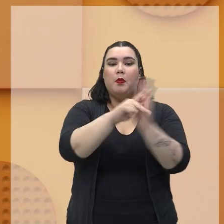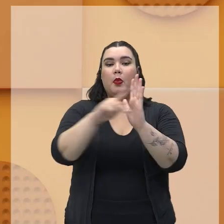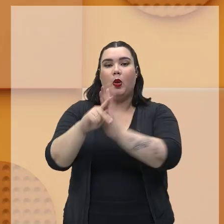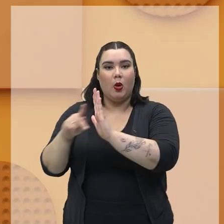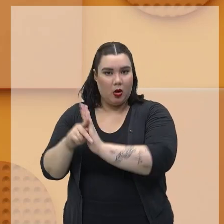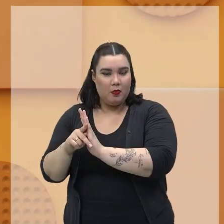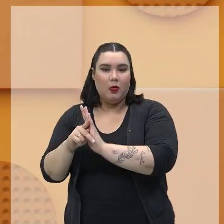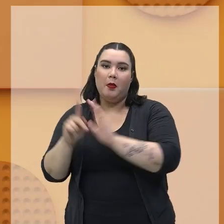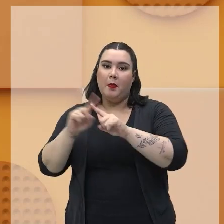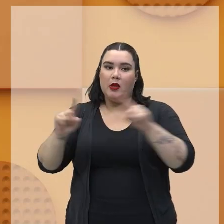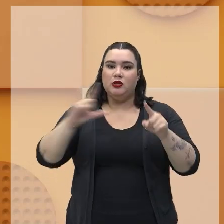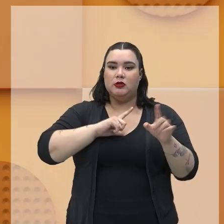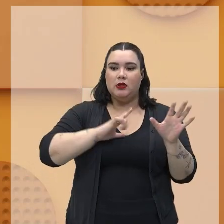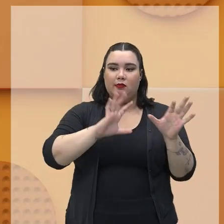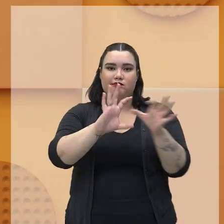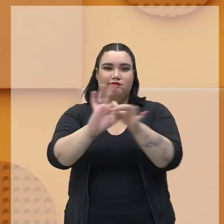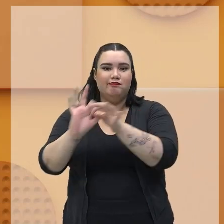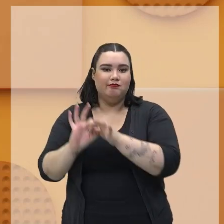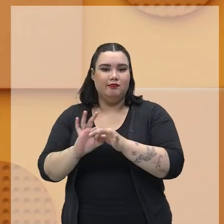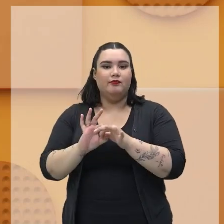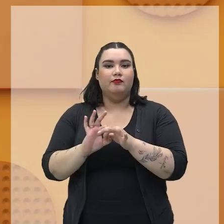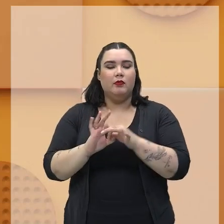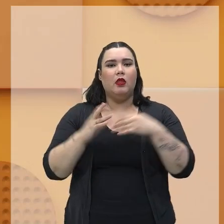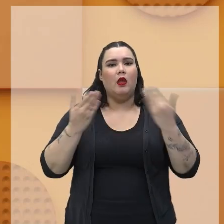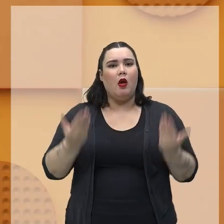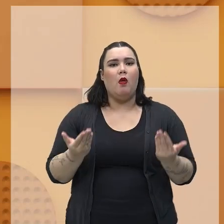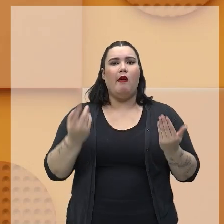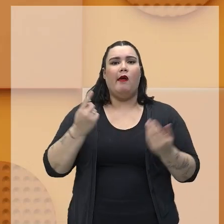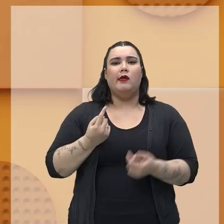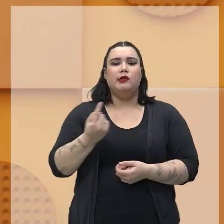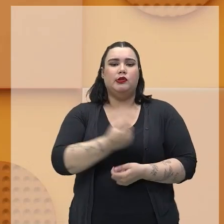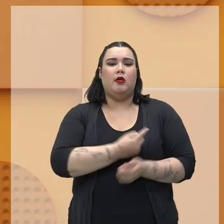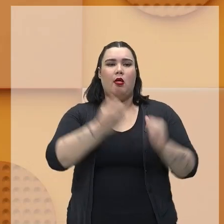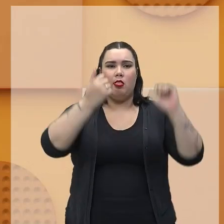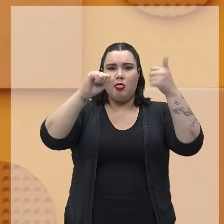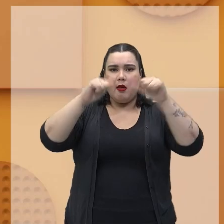Quando você começa a